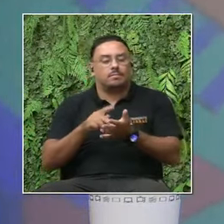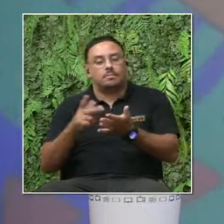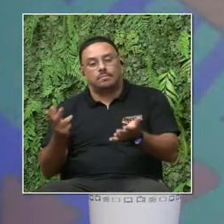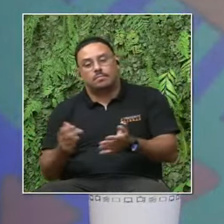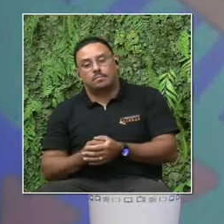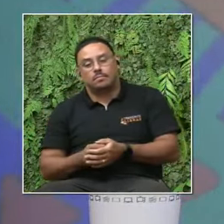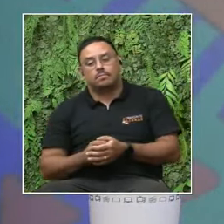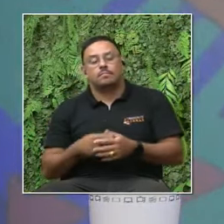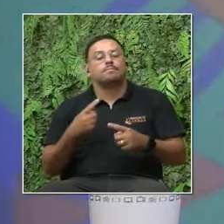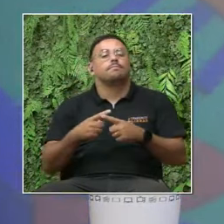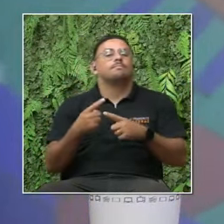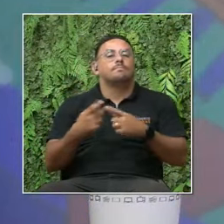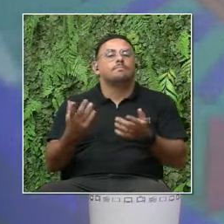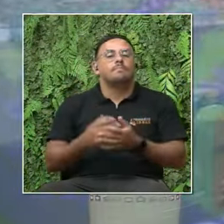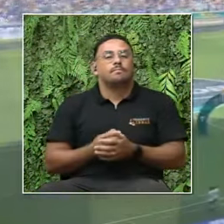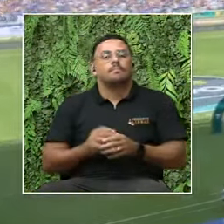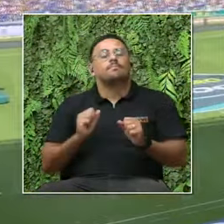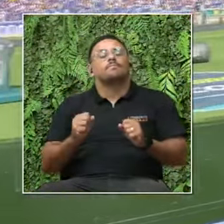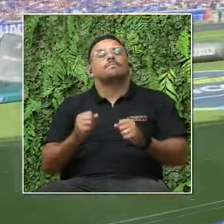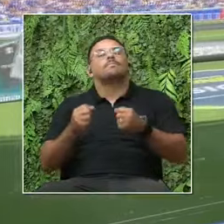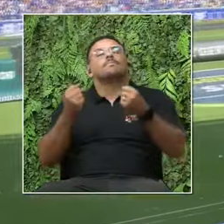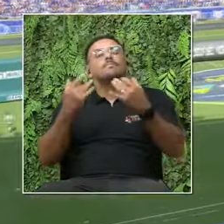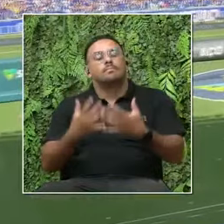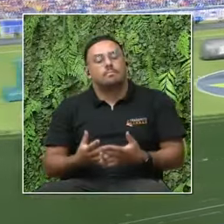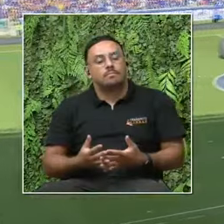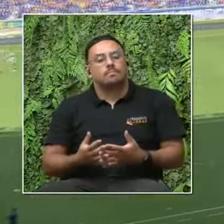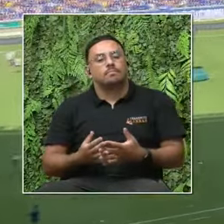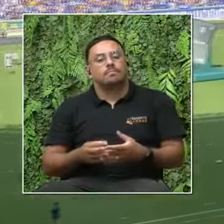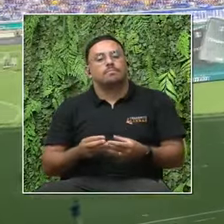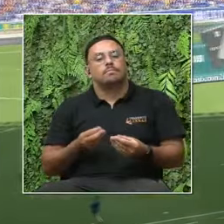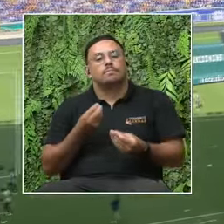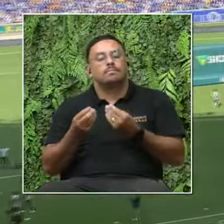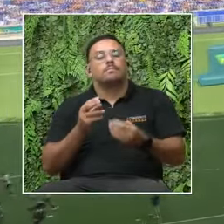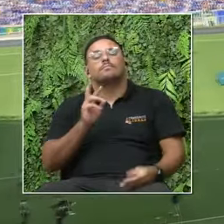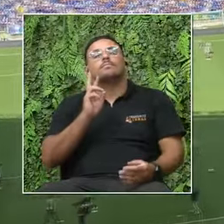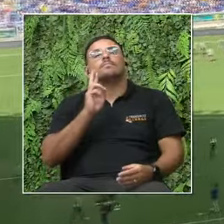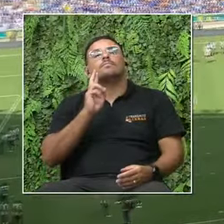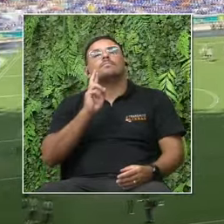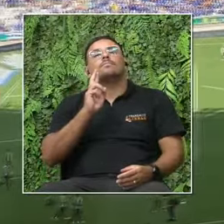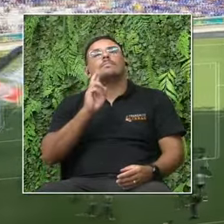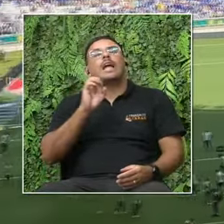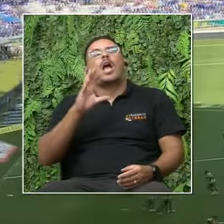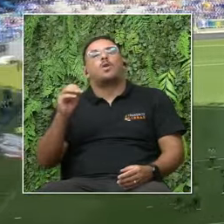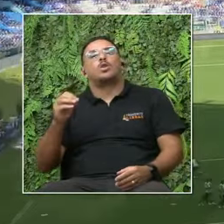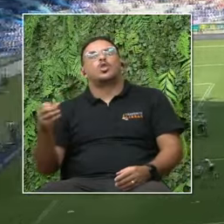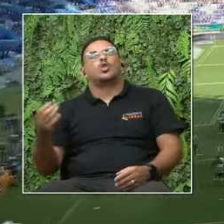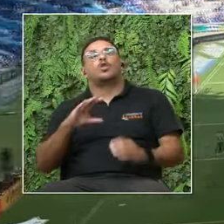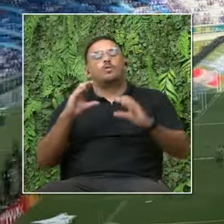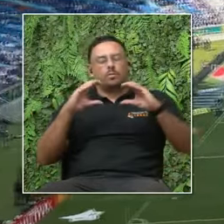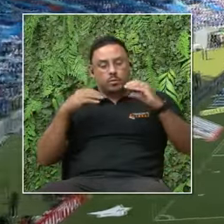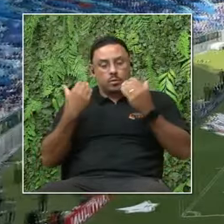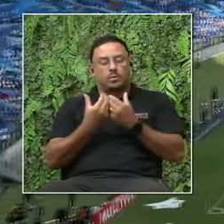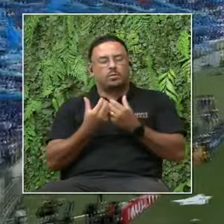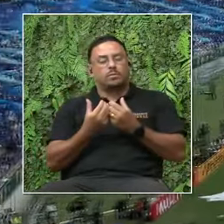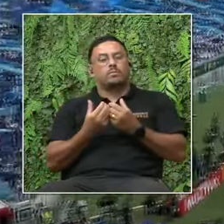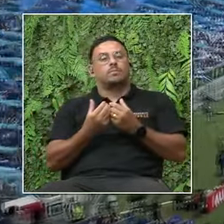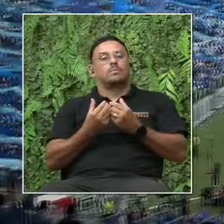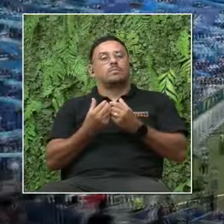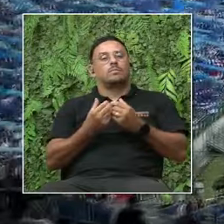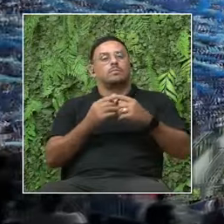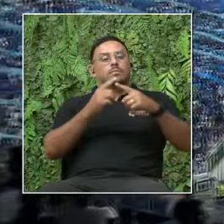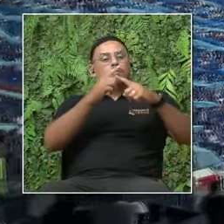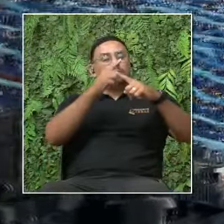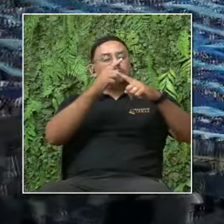é é só para posicionar aqui ó o recorde de público no novo Mineirão foi registrado naquele Atlético e